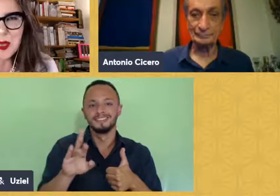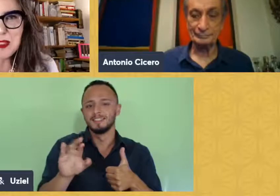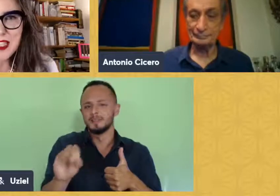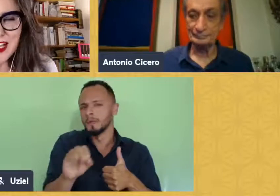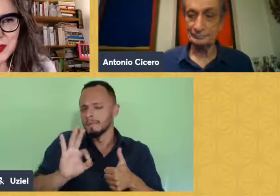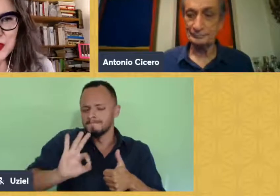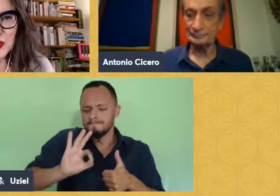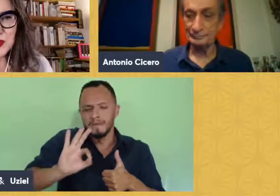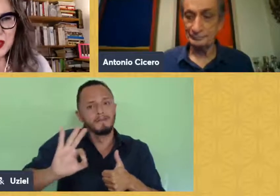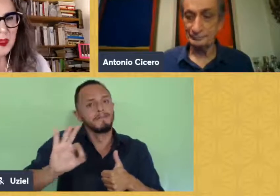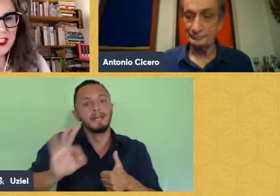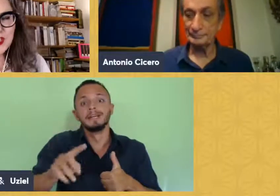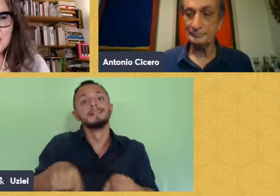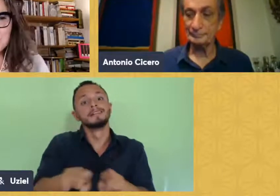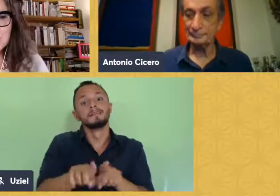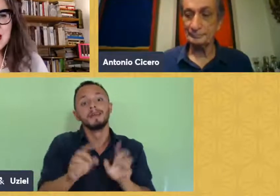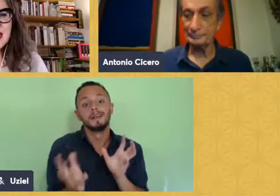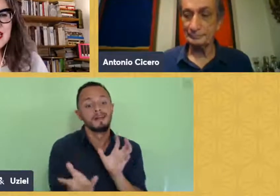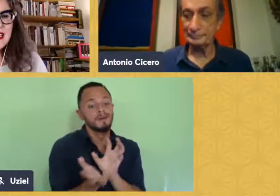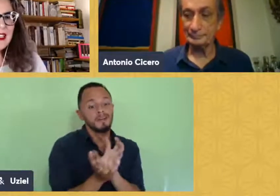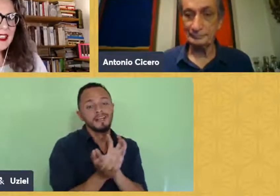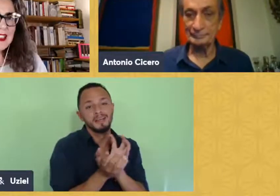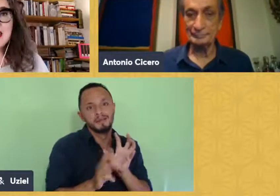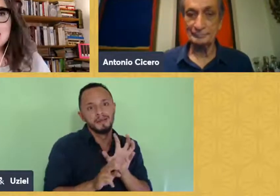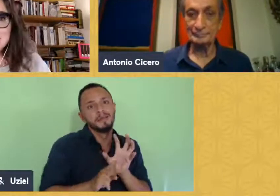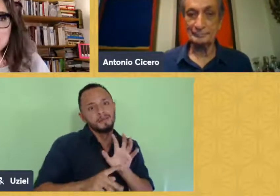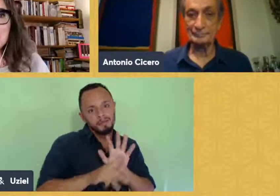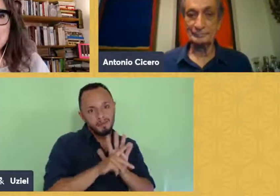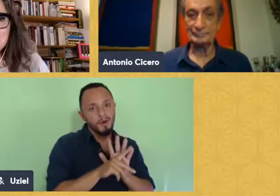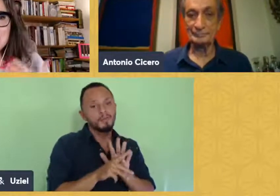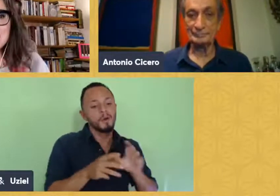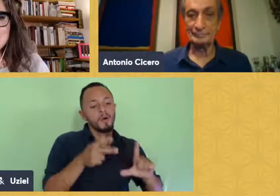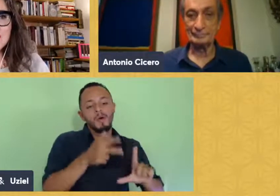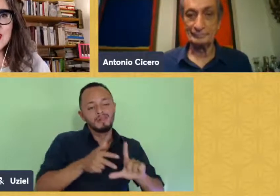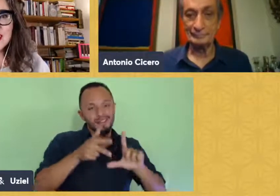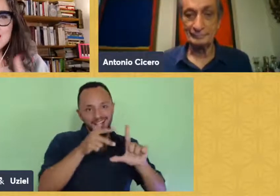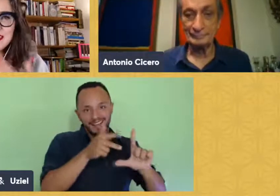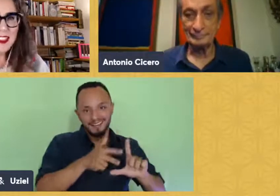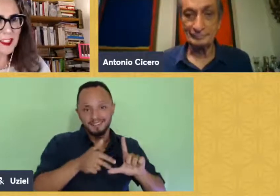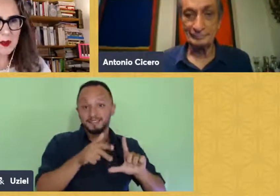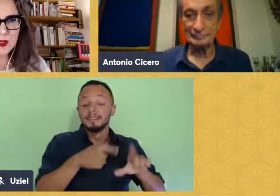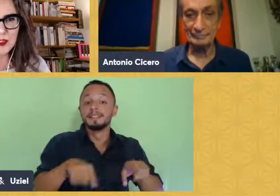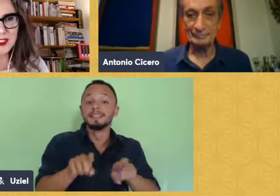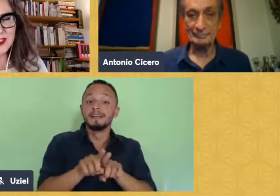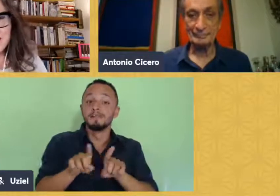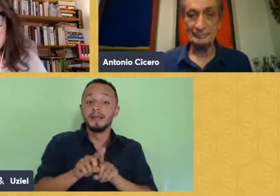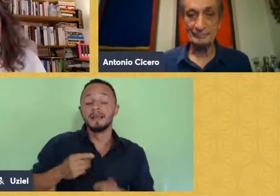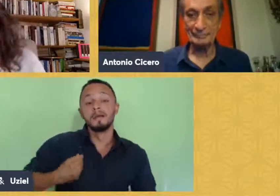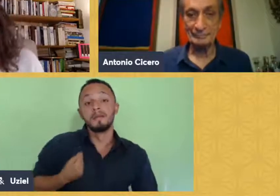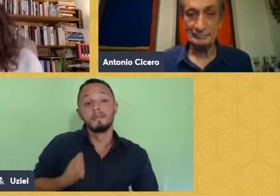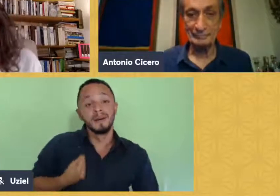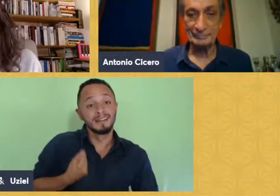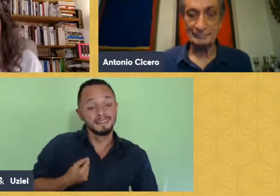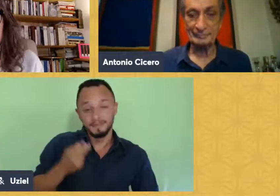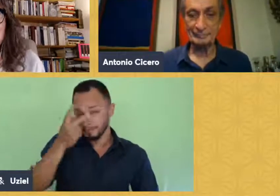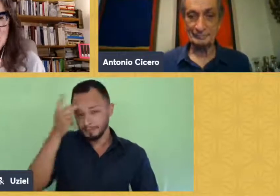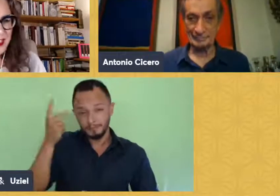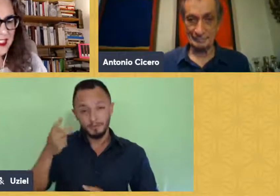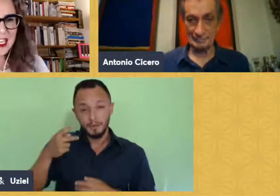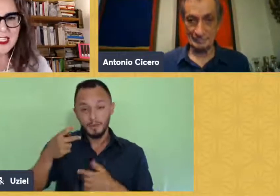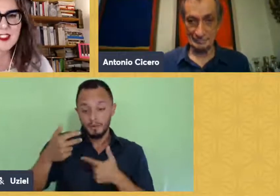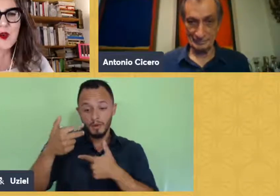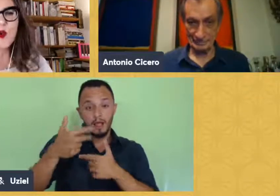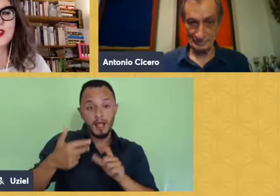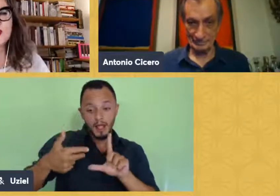desse webinário colaborativo. Quero agradecer também a presença de tantas pessoas que estiveram aqui com a gente